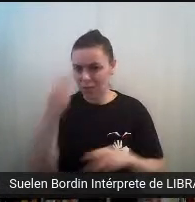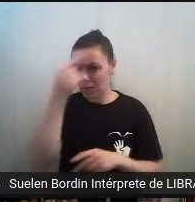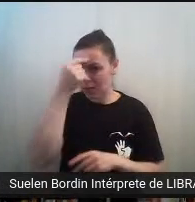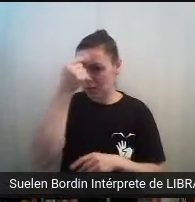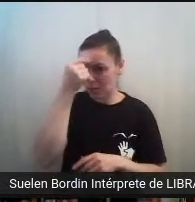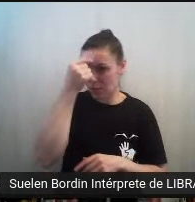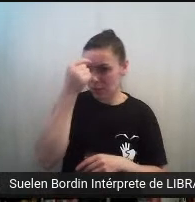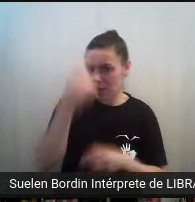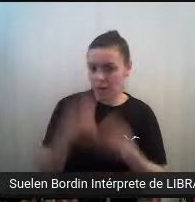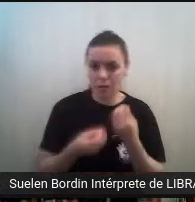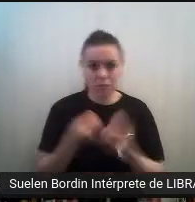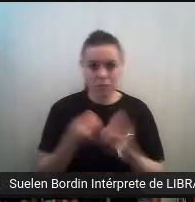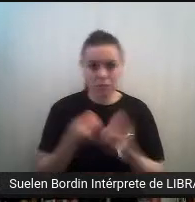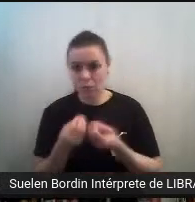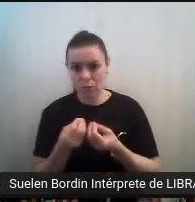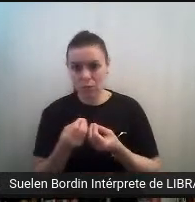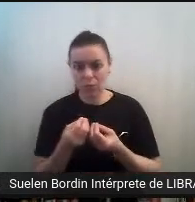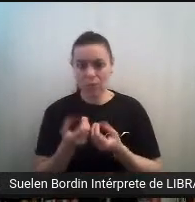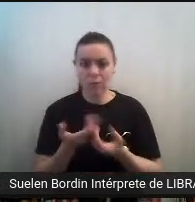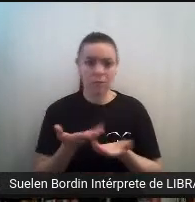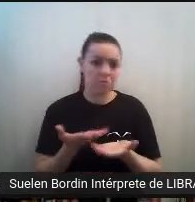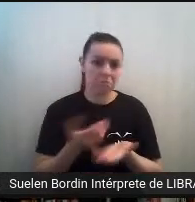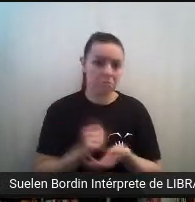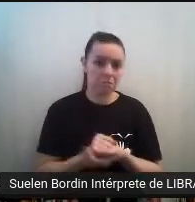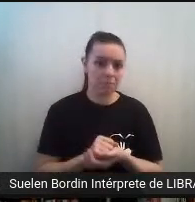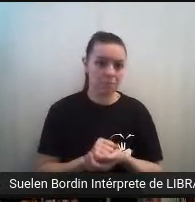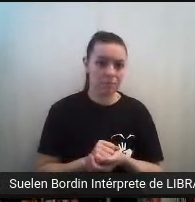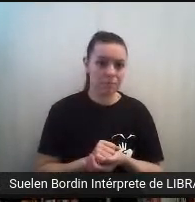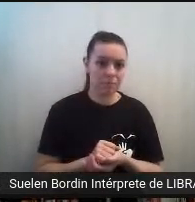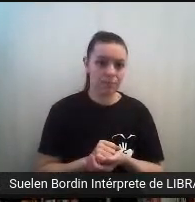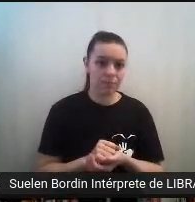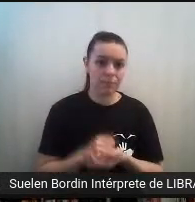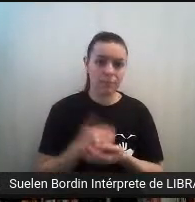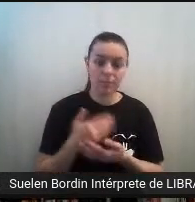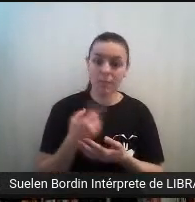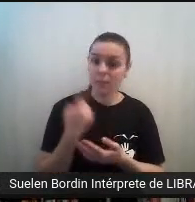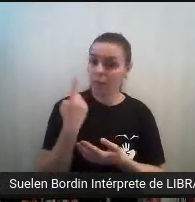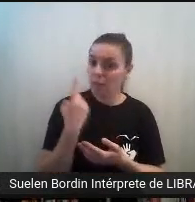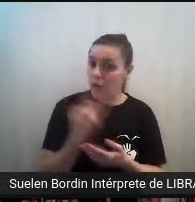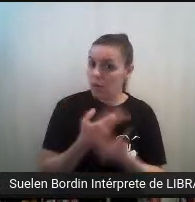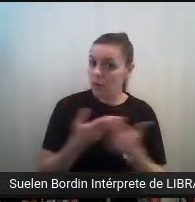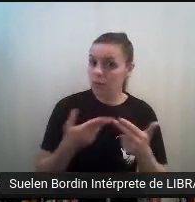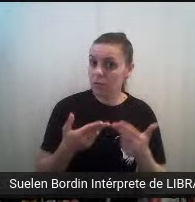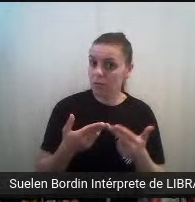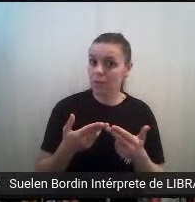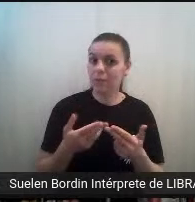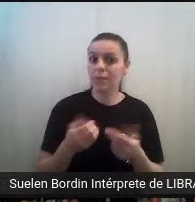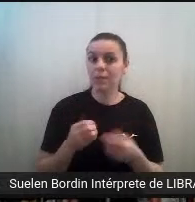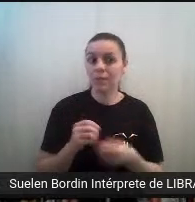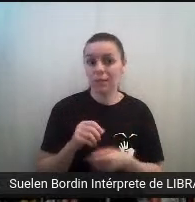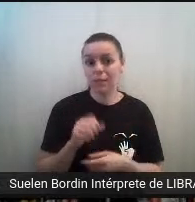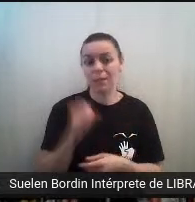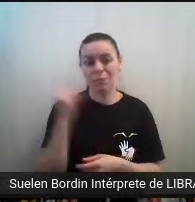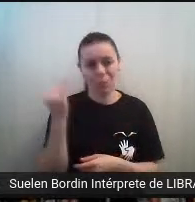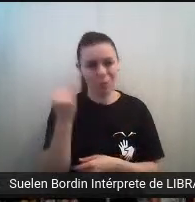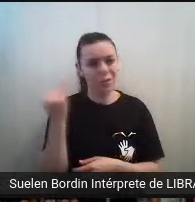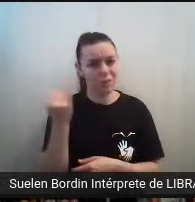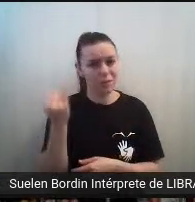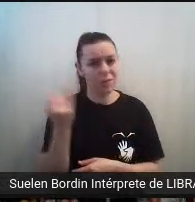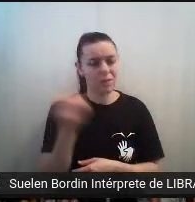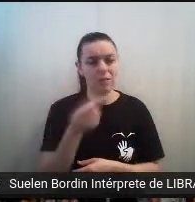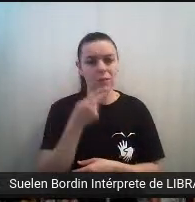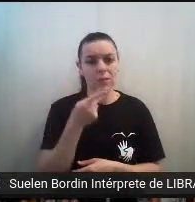O que é que mais pesou? Pois é, uma coisa que eu acho que talvez seja importante dizer é